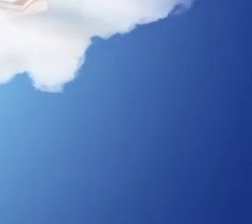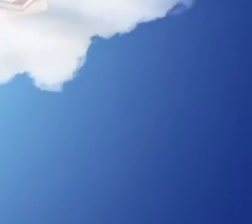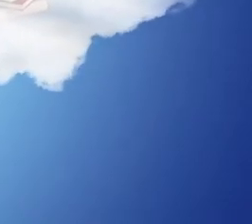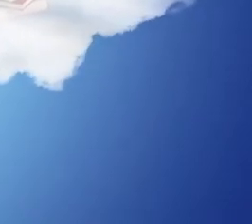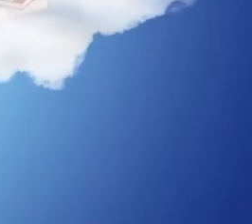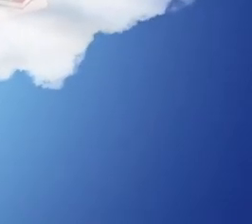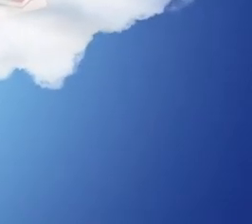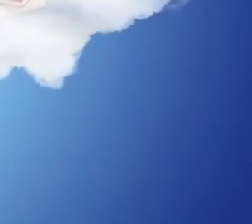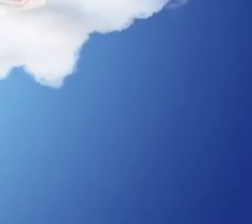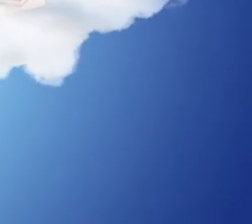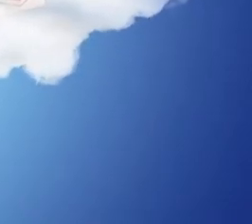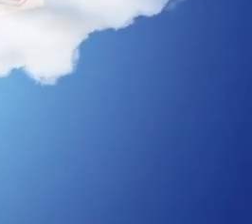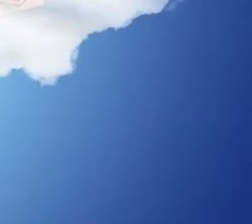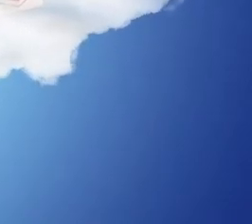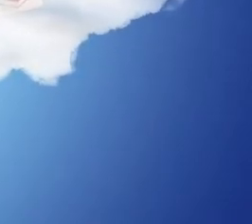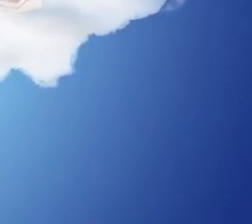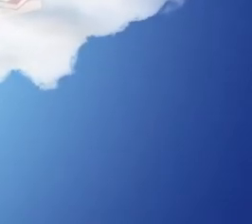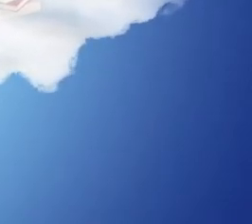Tchau. Tchau.